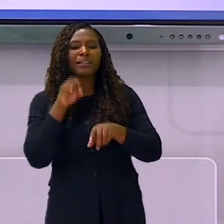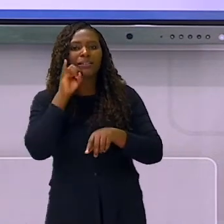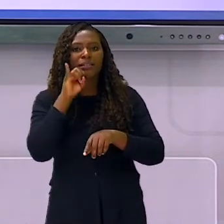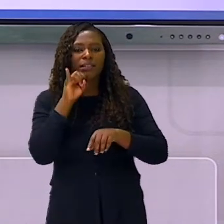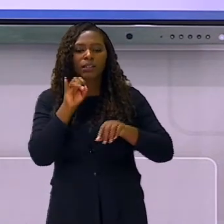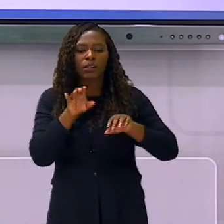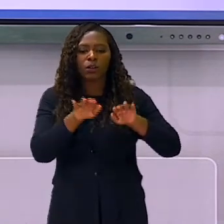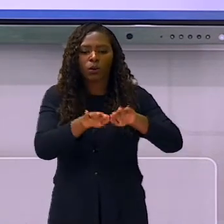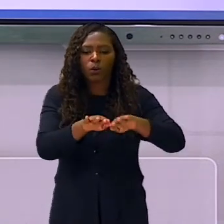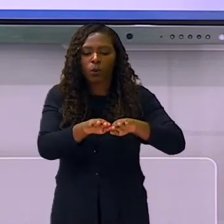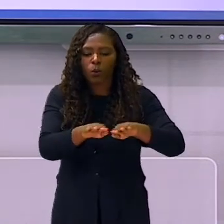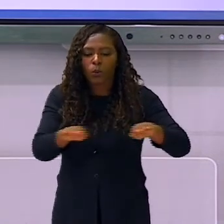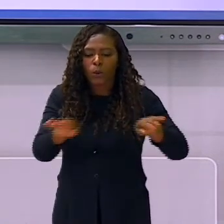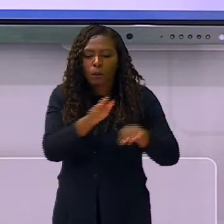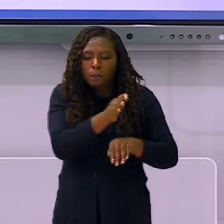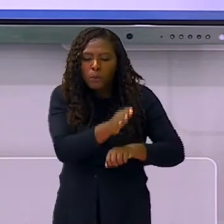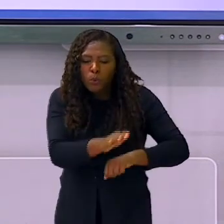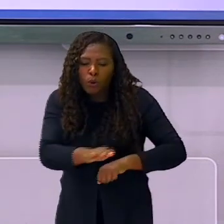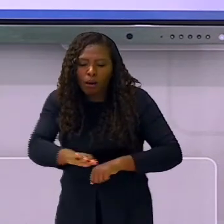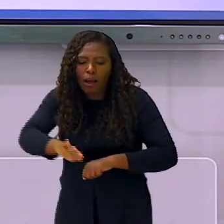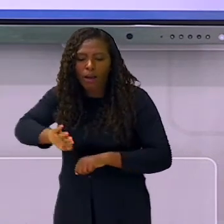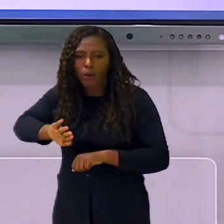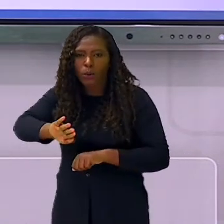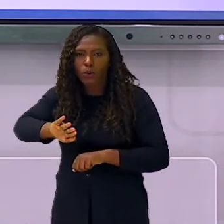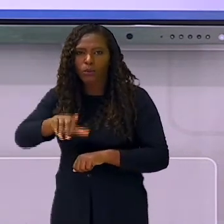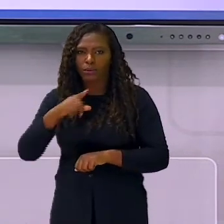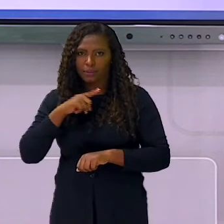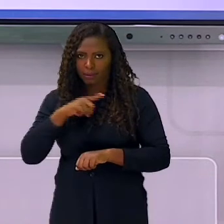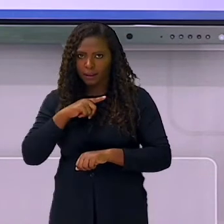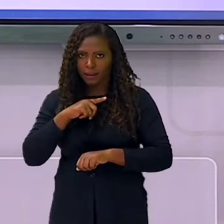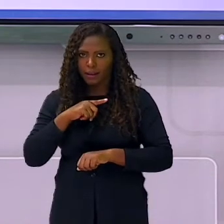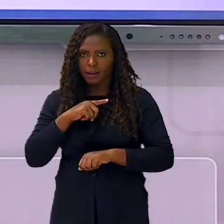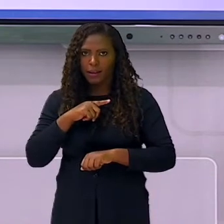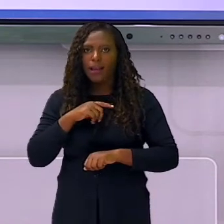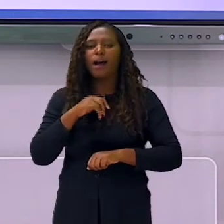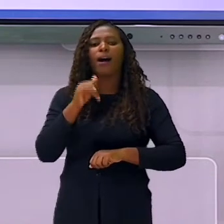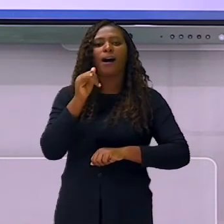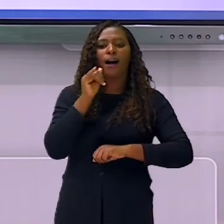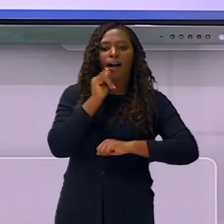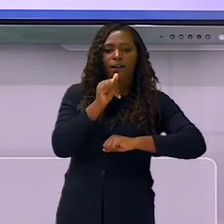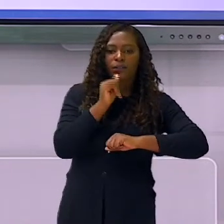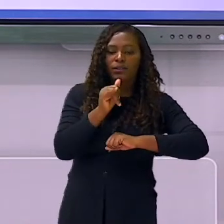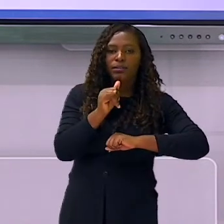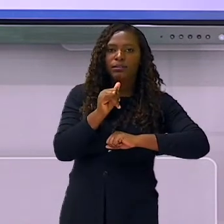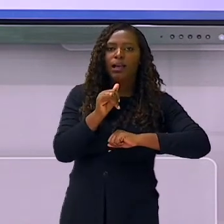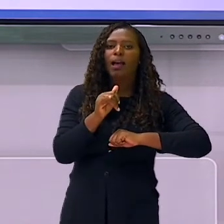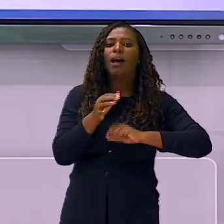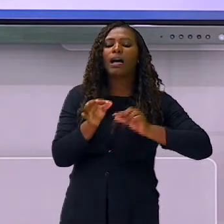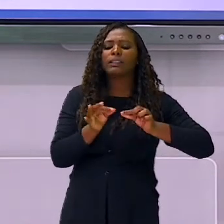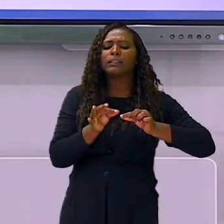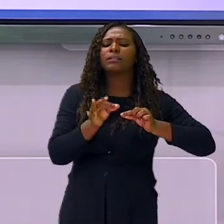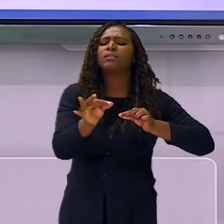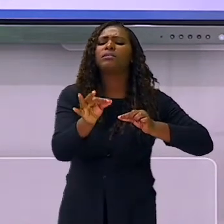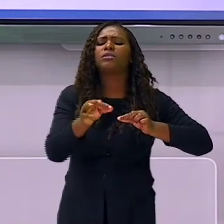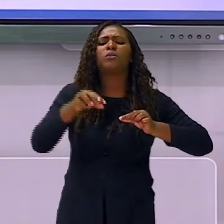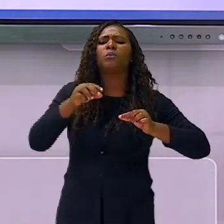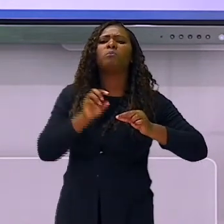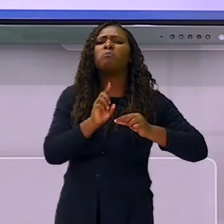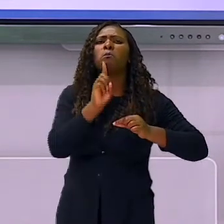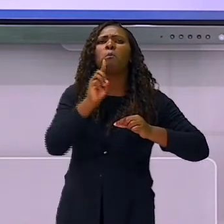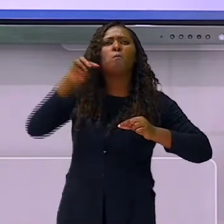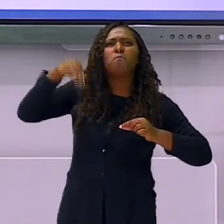sempre distância em metros e as direções esquerda e direita.